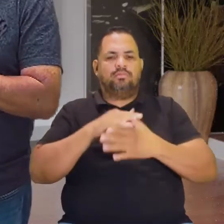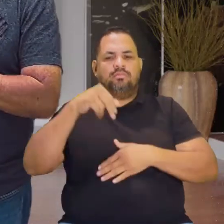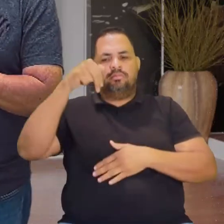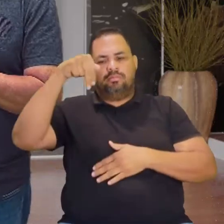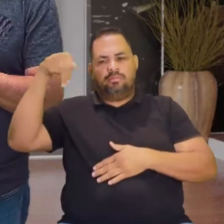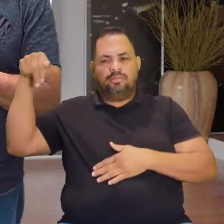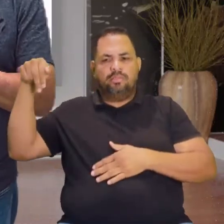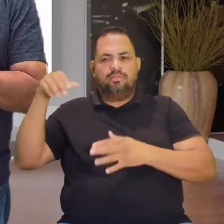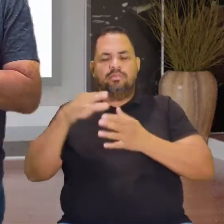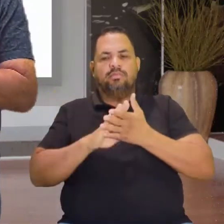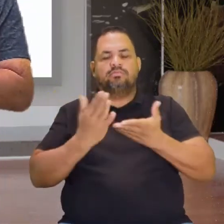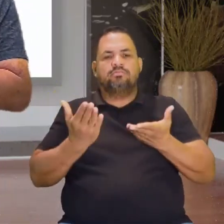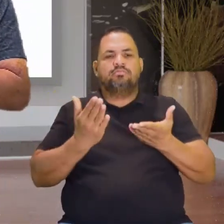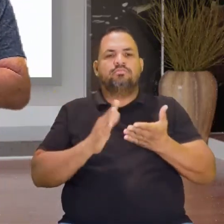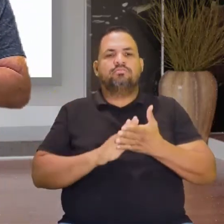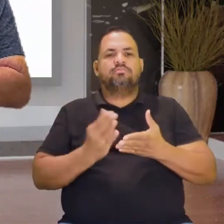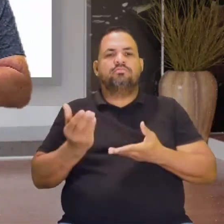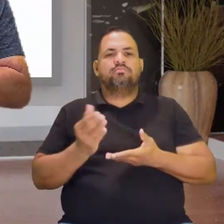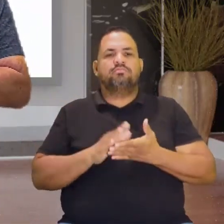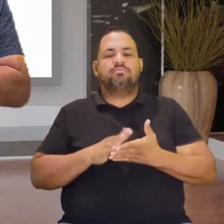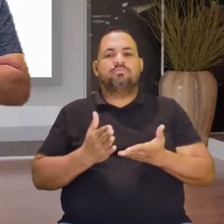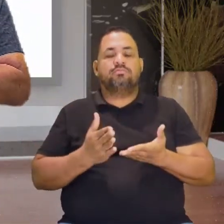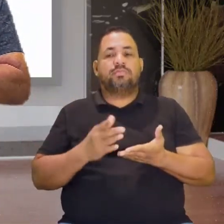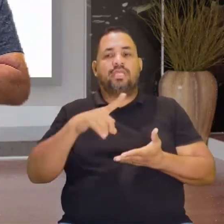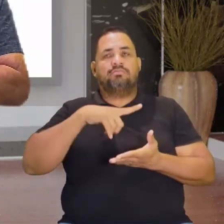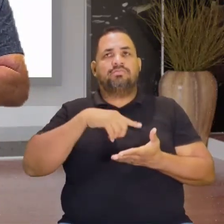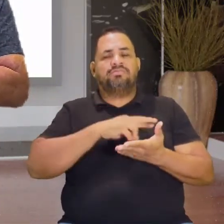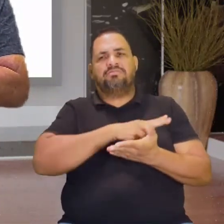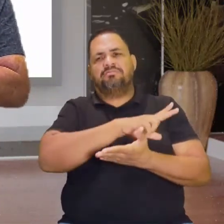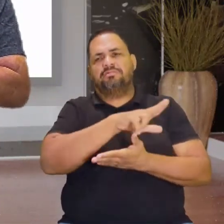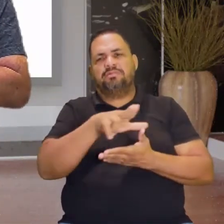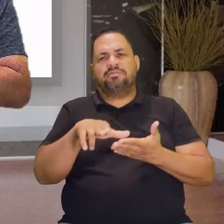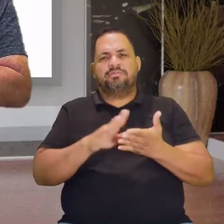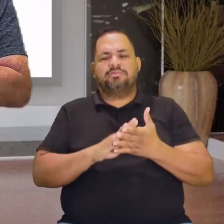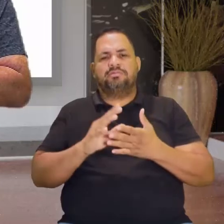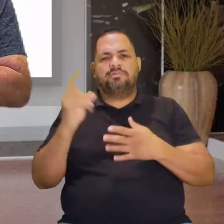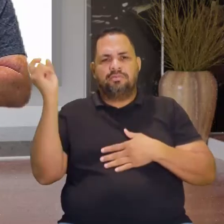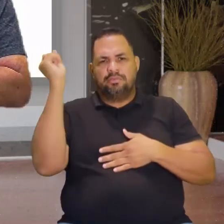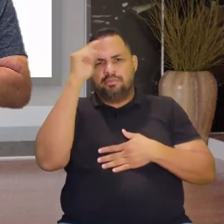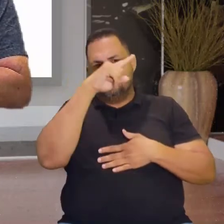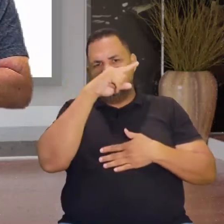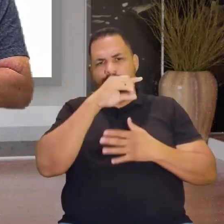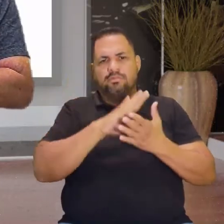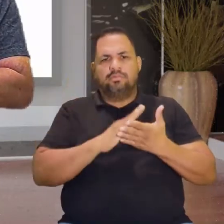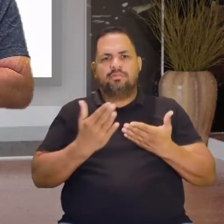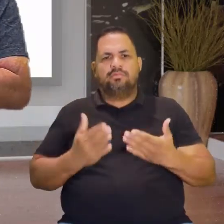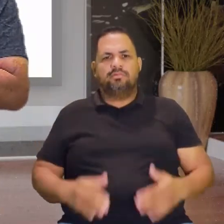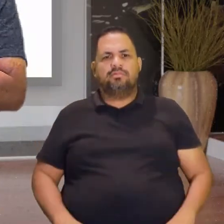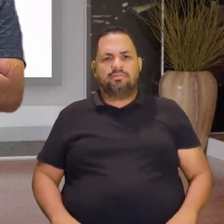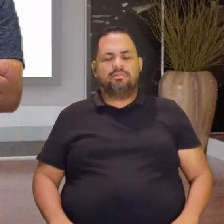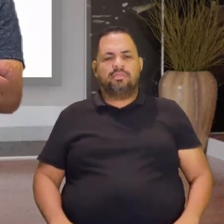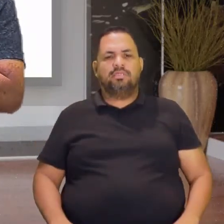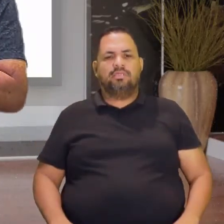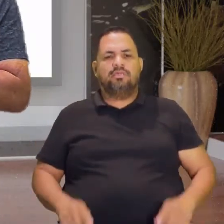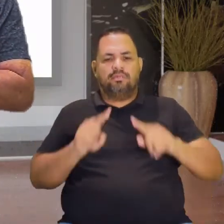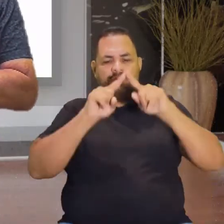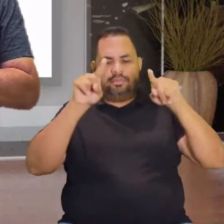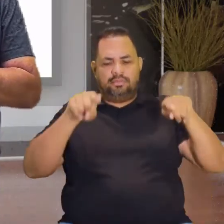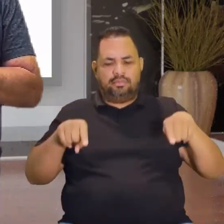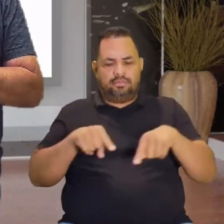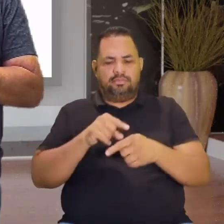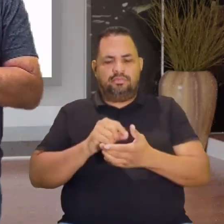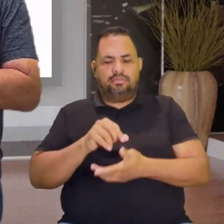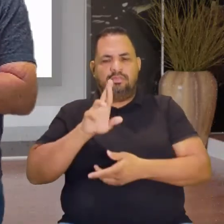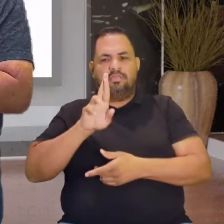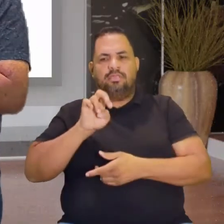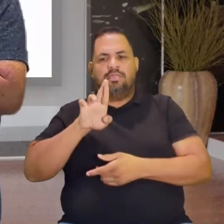Nordeste, no qual as pessoas estavam passando por muitas dificuldades, né, como aquela obra Os Retirantes, né,